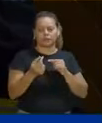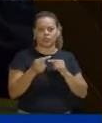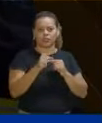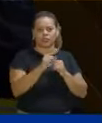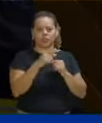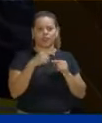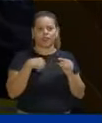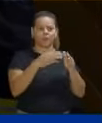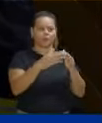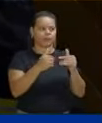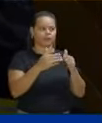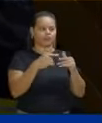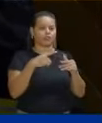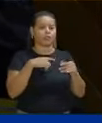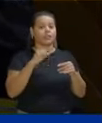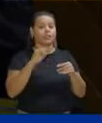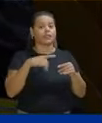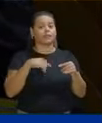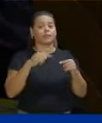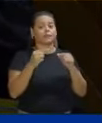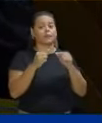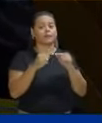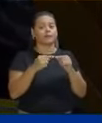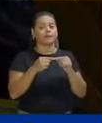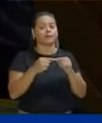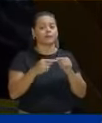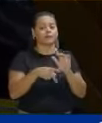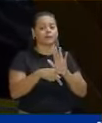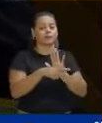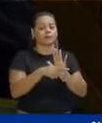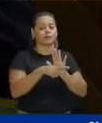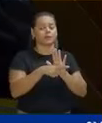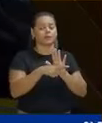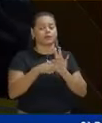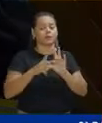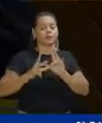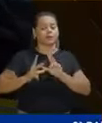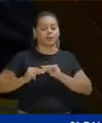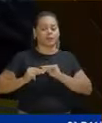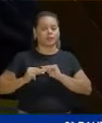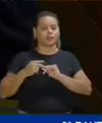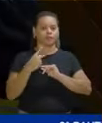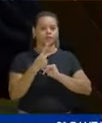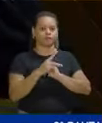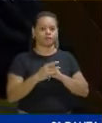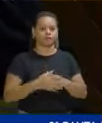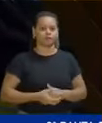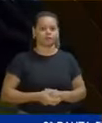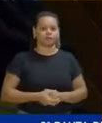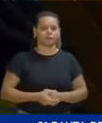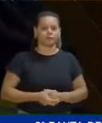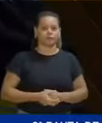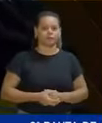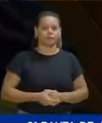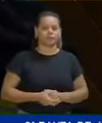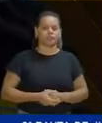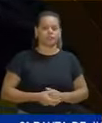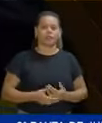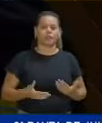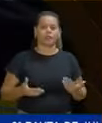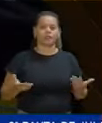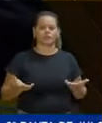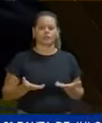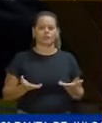demanda em ofensa ao princípio da primazia do mérito. É de notório conhecimento que a regra processual atual não fala